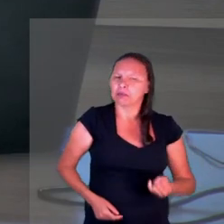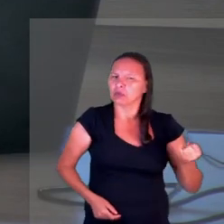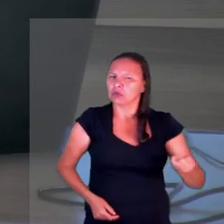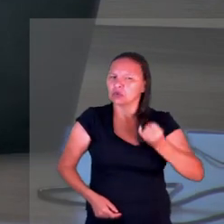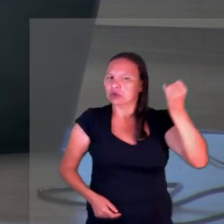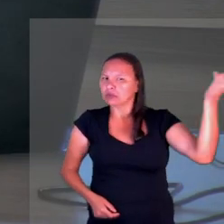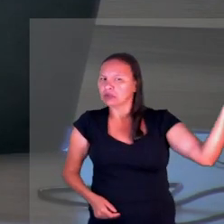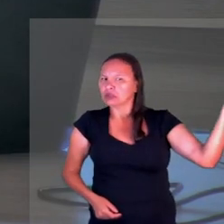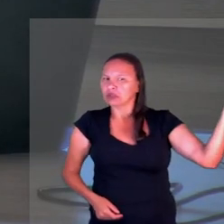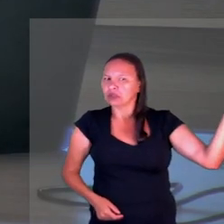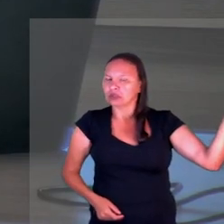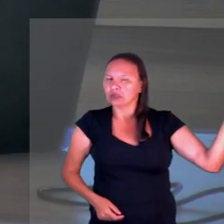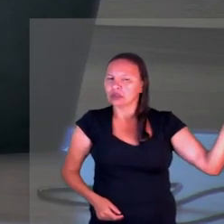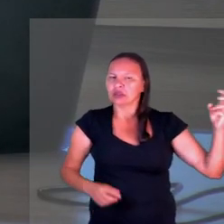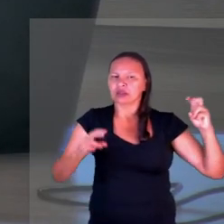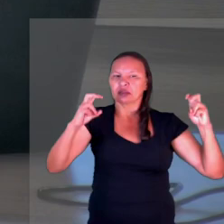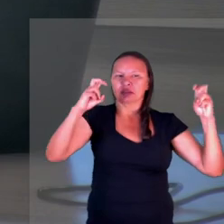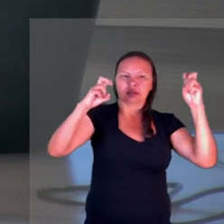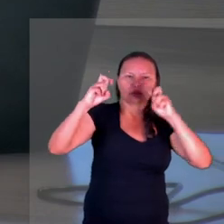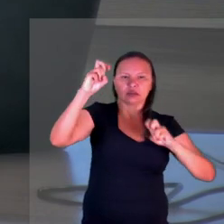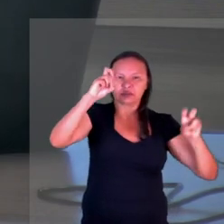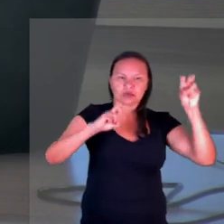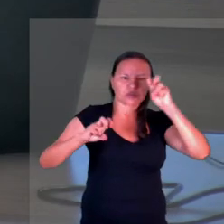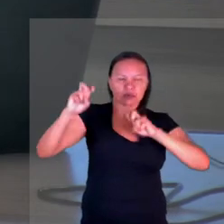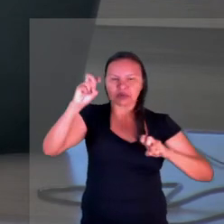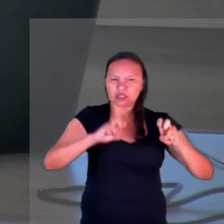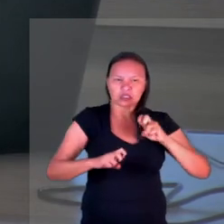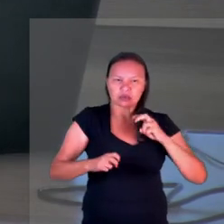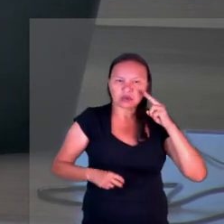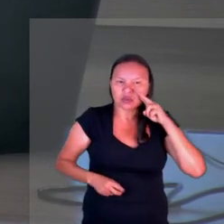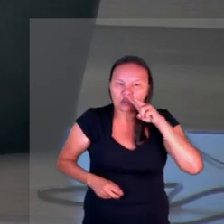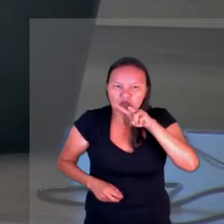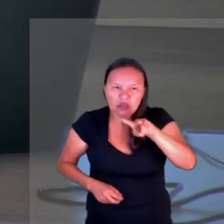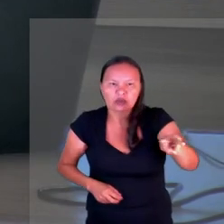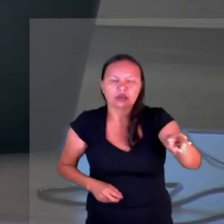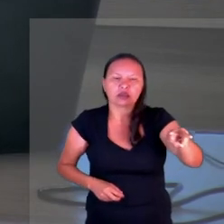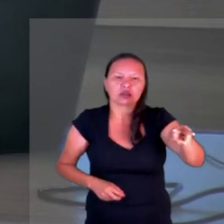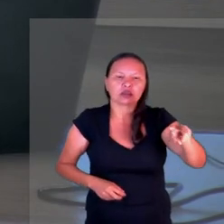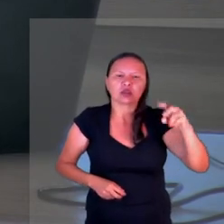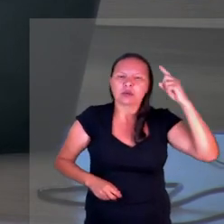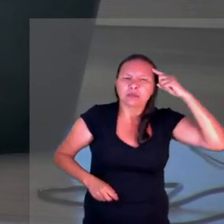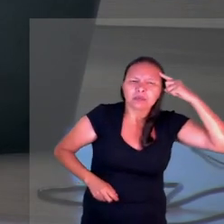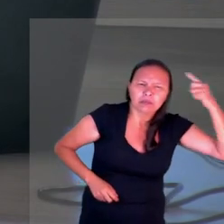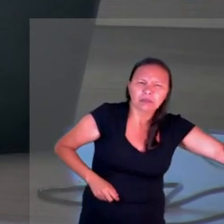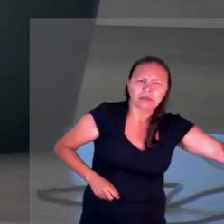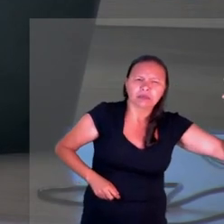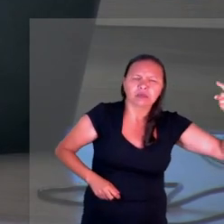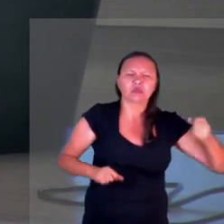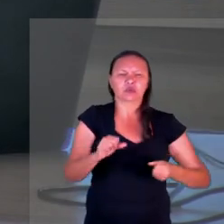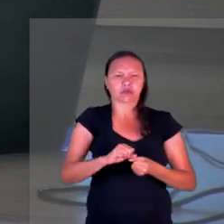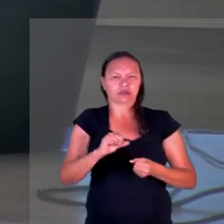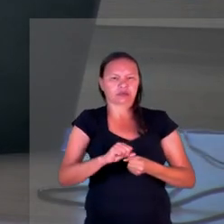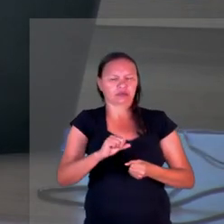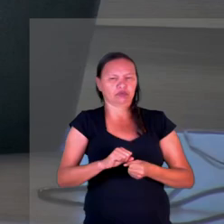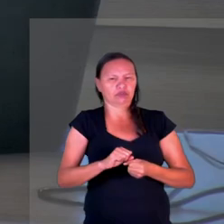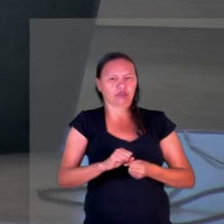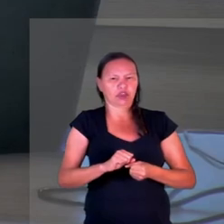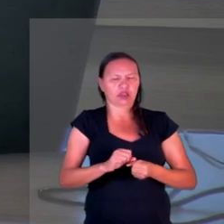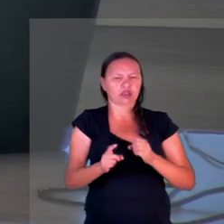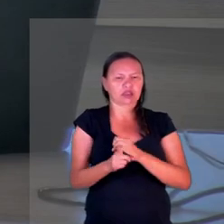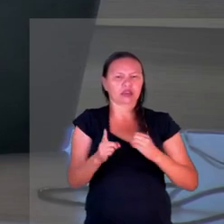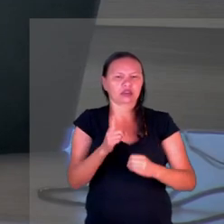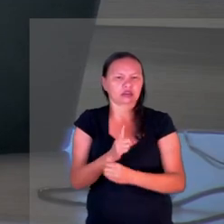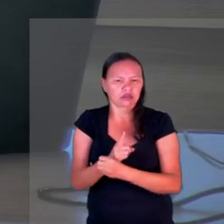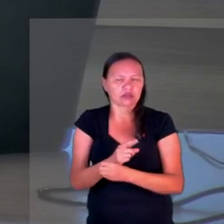municípios a gente evidencia realmente que eh o gestor pensa que todas essas ações solidárias que são